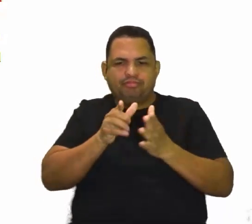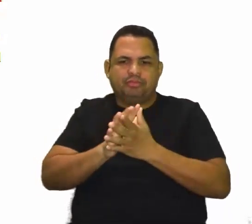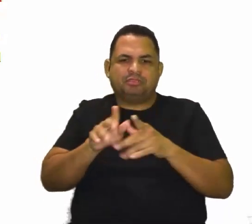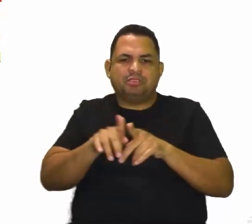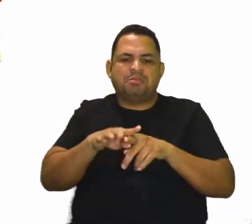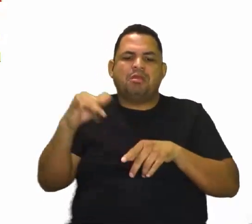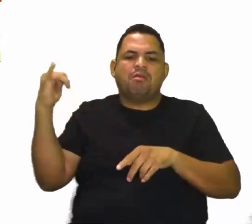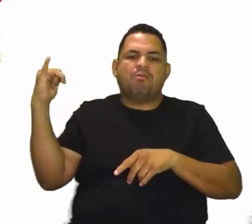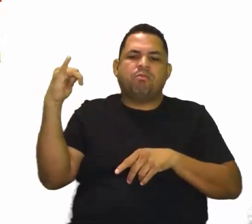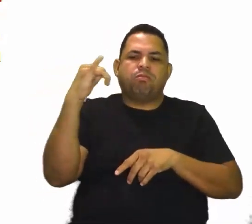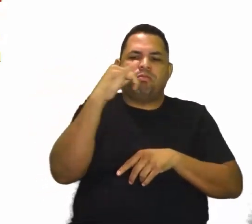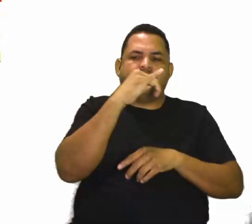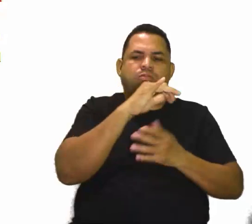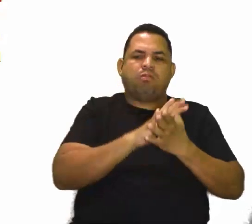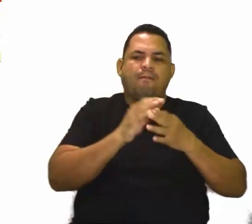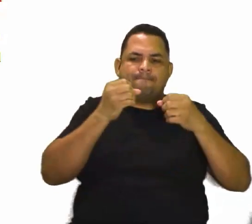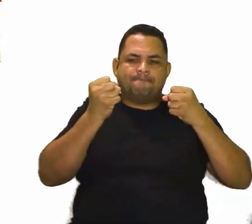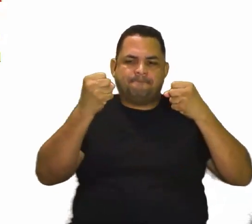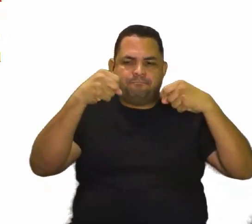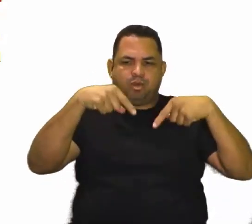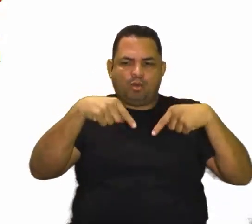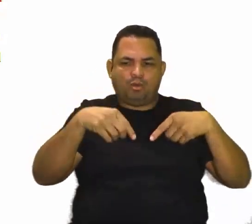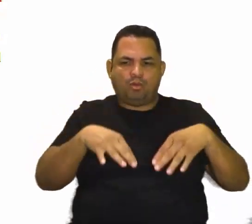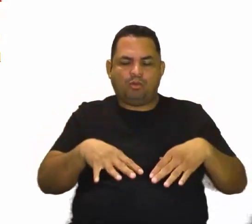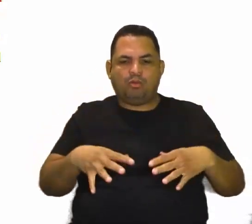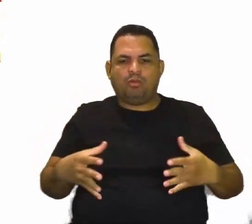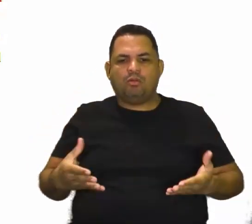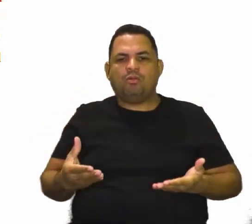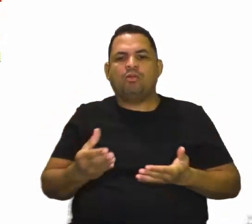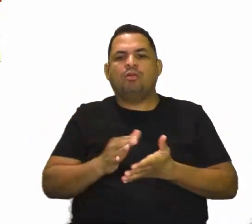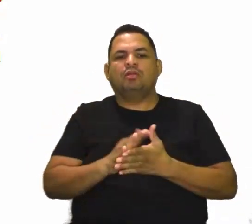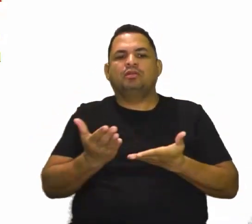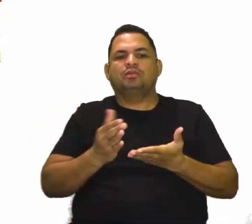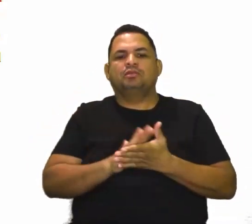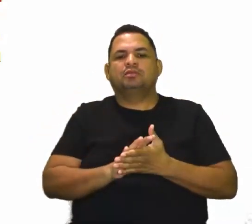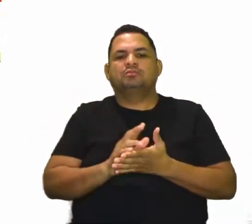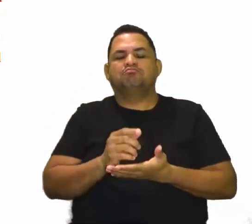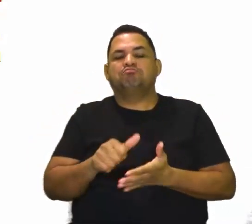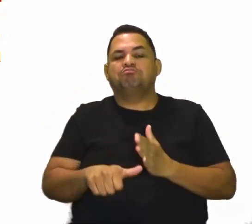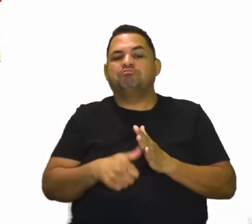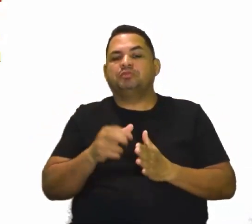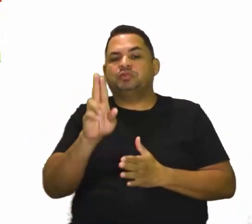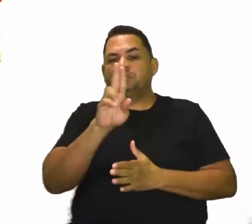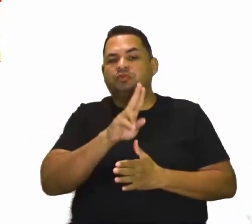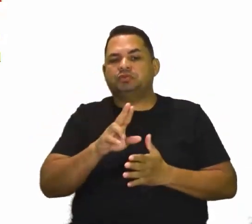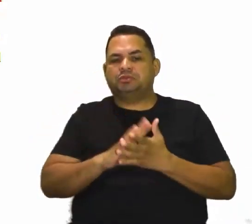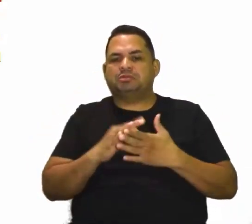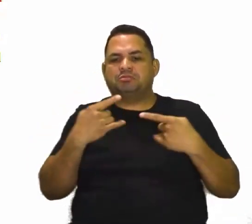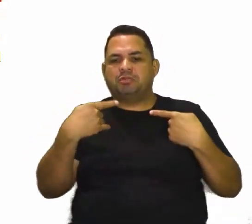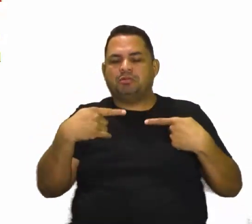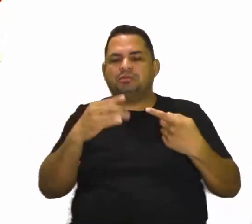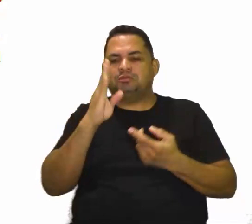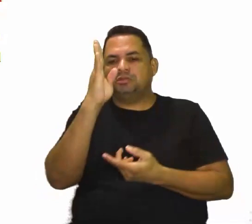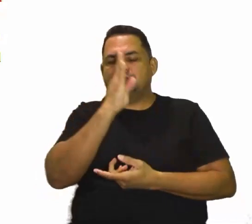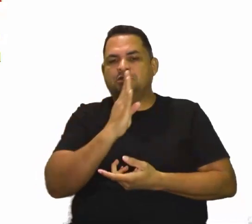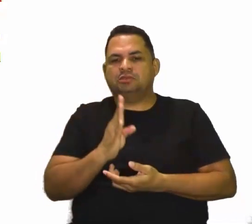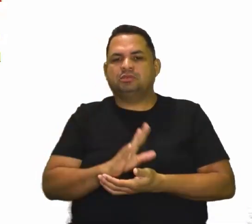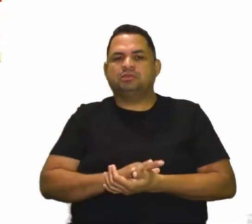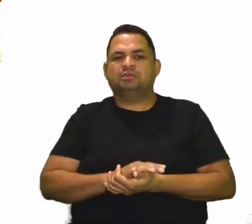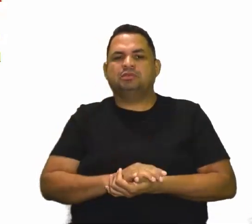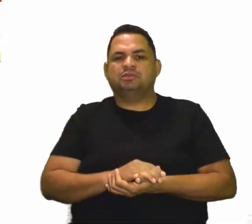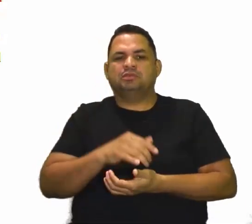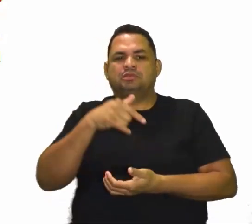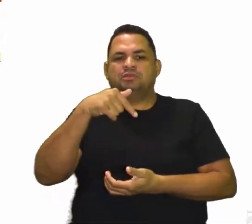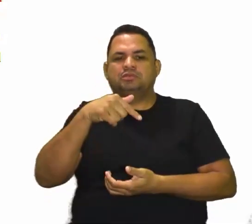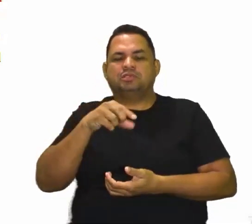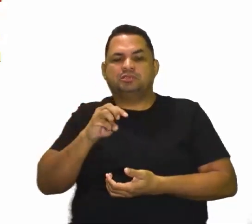alguns aviões de bombardeiros, pela primeira vez usado como arma de combate.